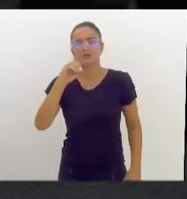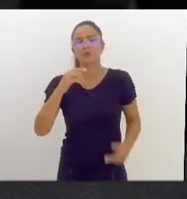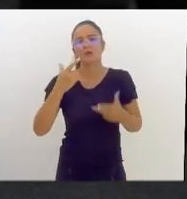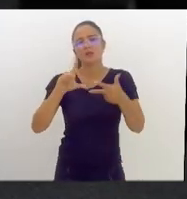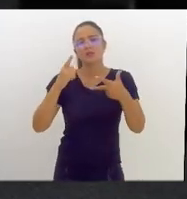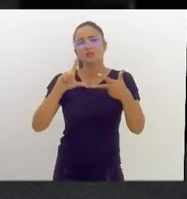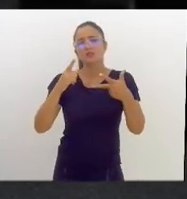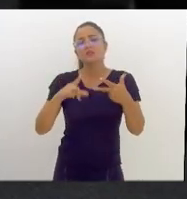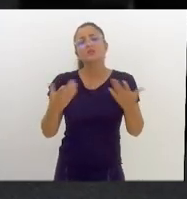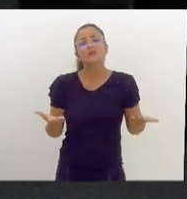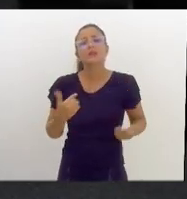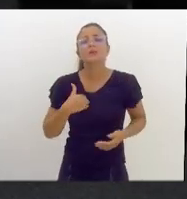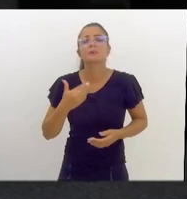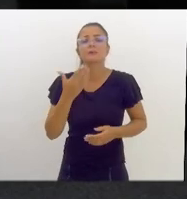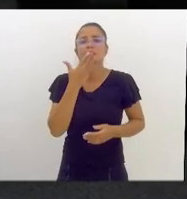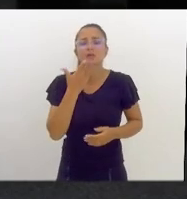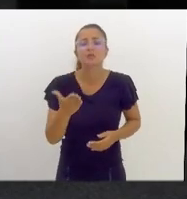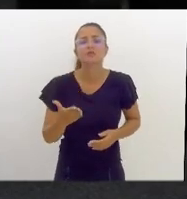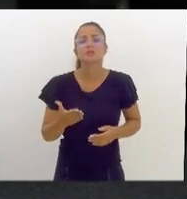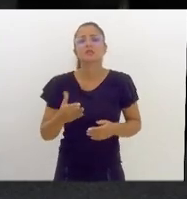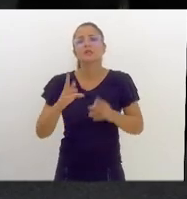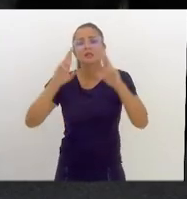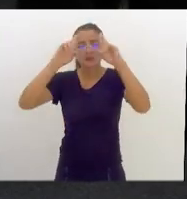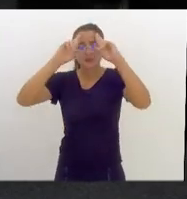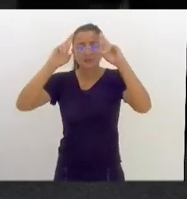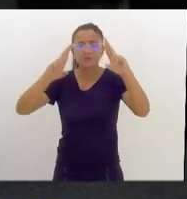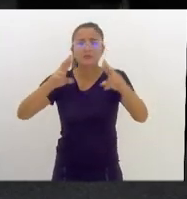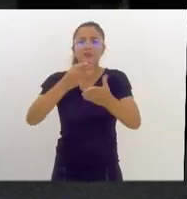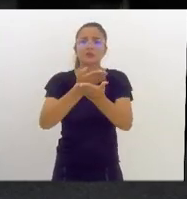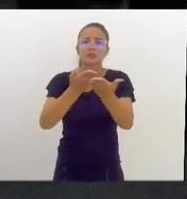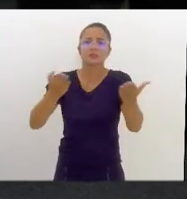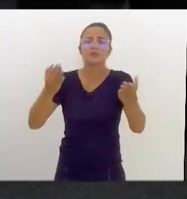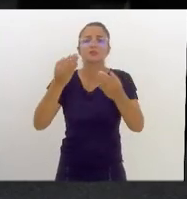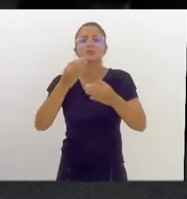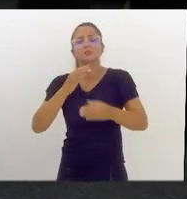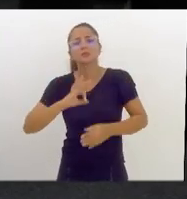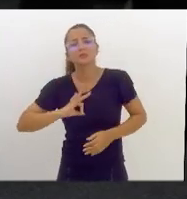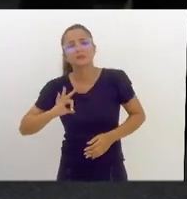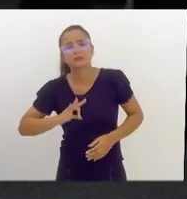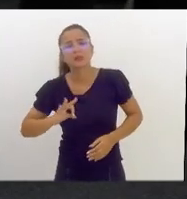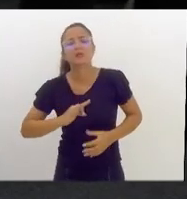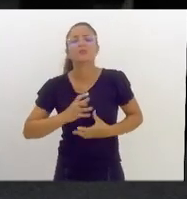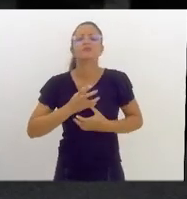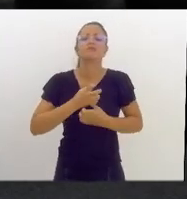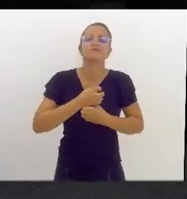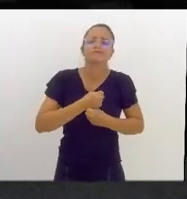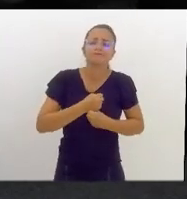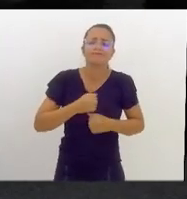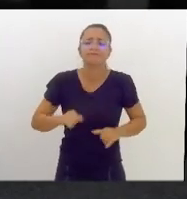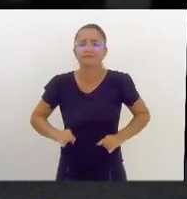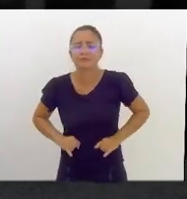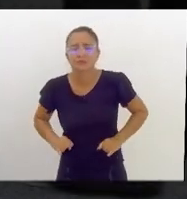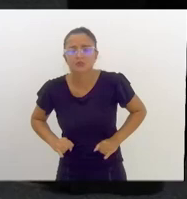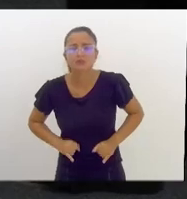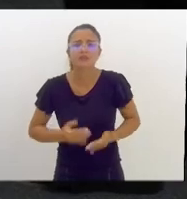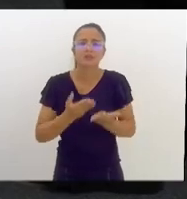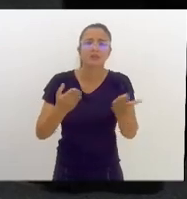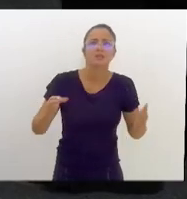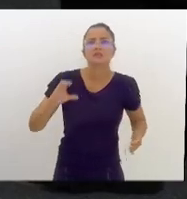para respeitar a dor dos policiais, né? Civis,